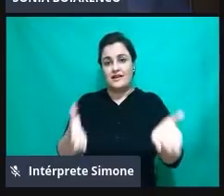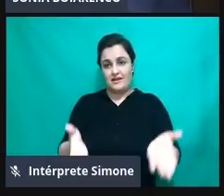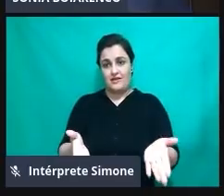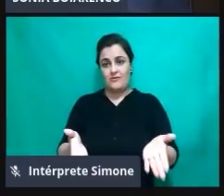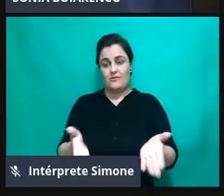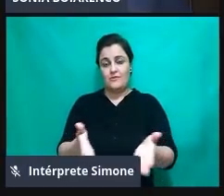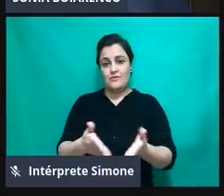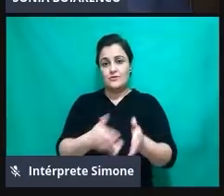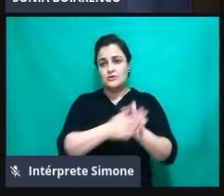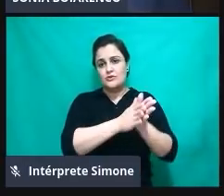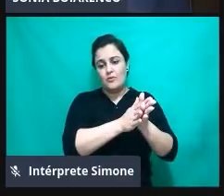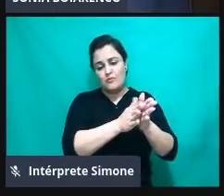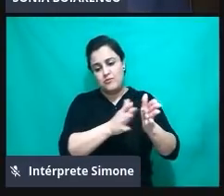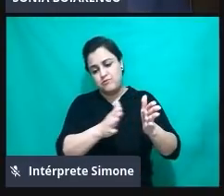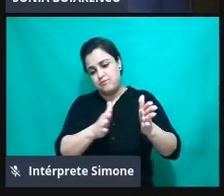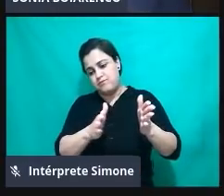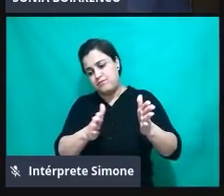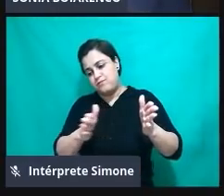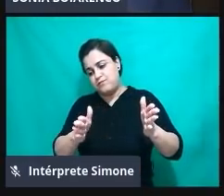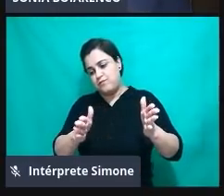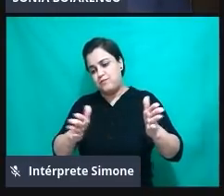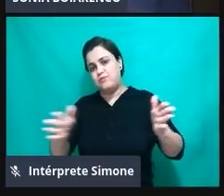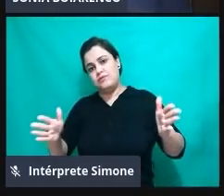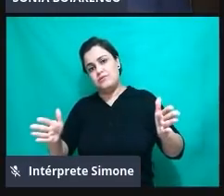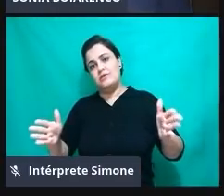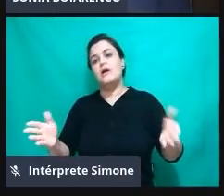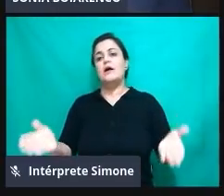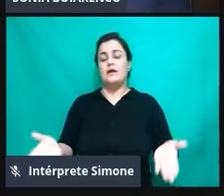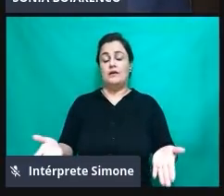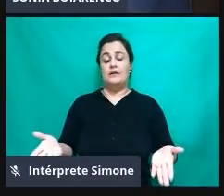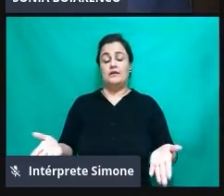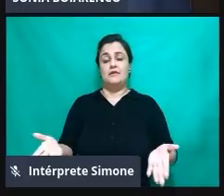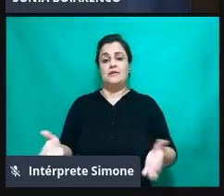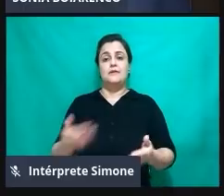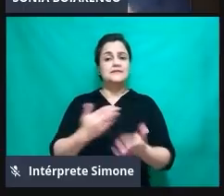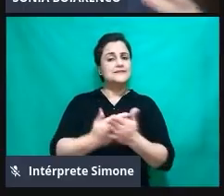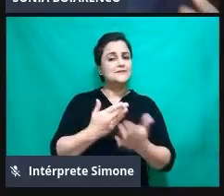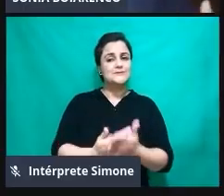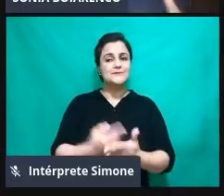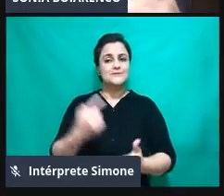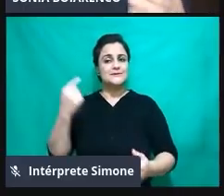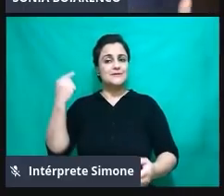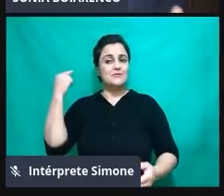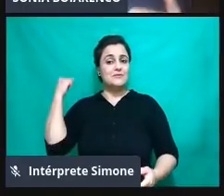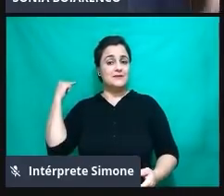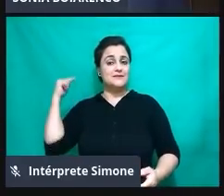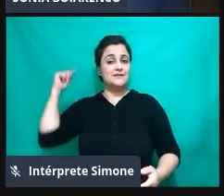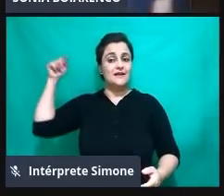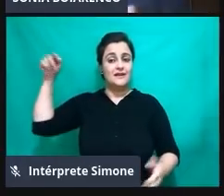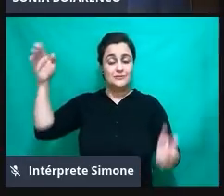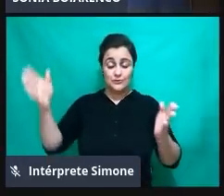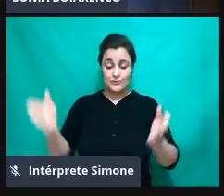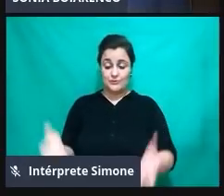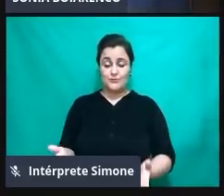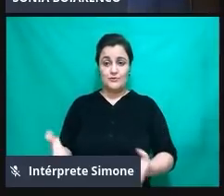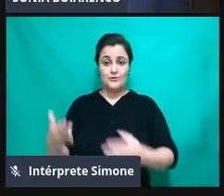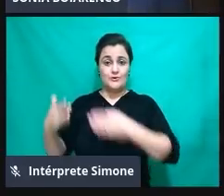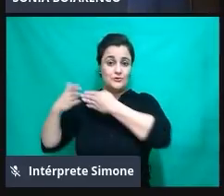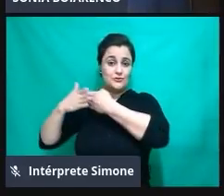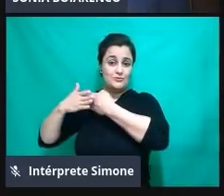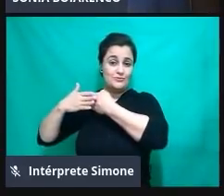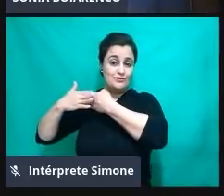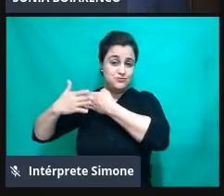agora direções bem claras, né? Romper com a memorização, como eu falei, trabalhar o fato pelo